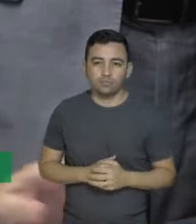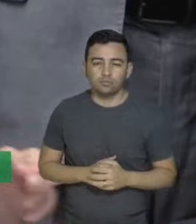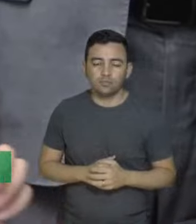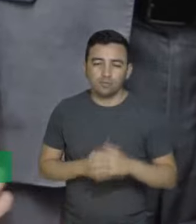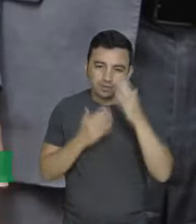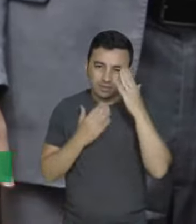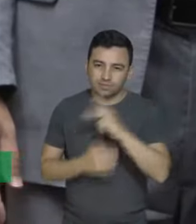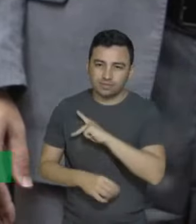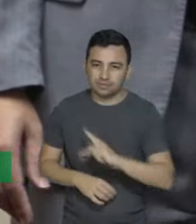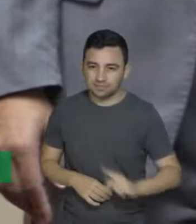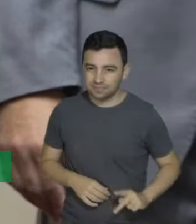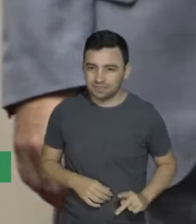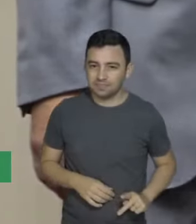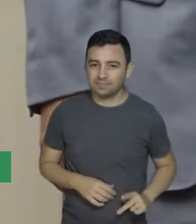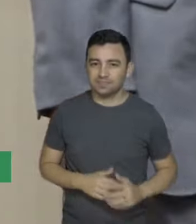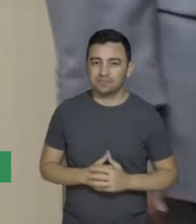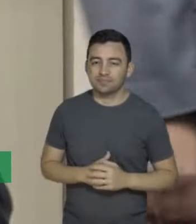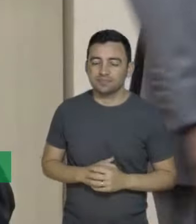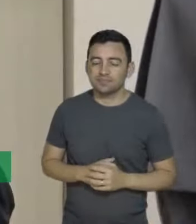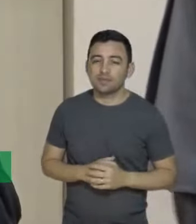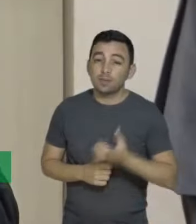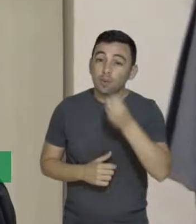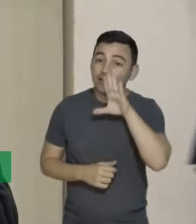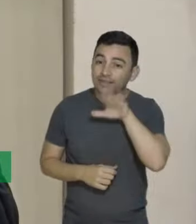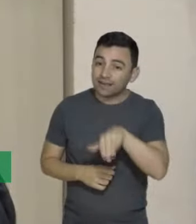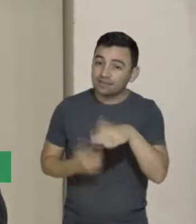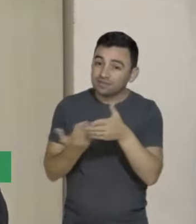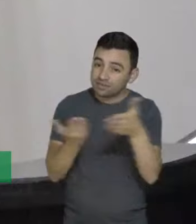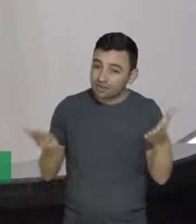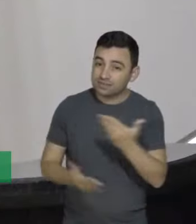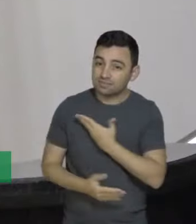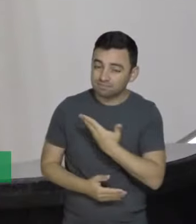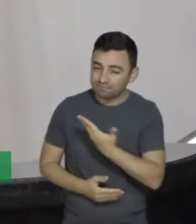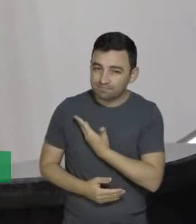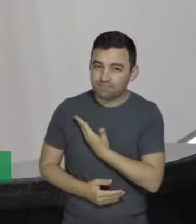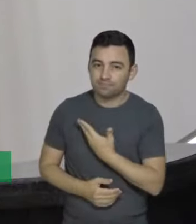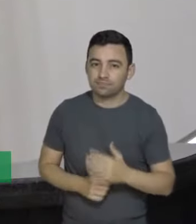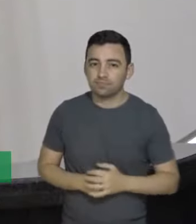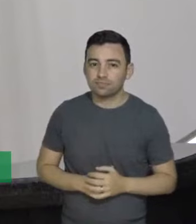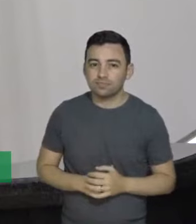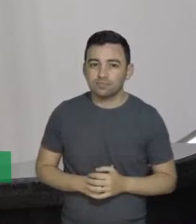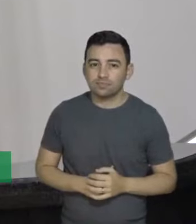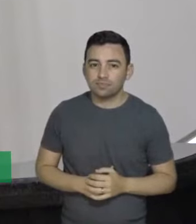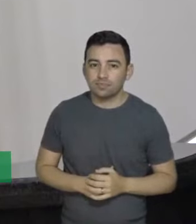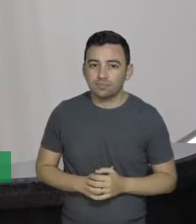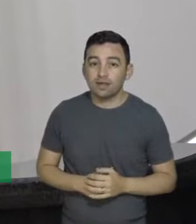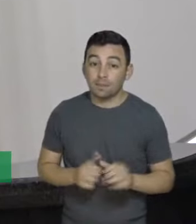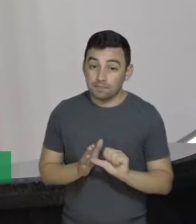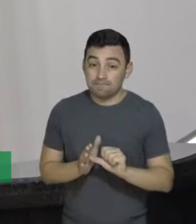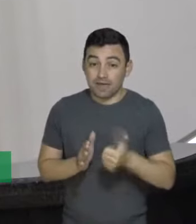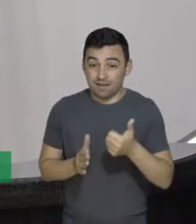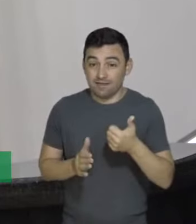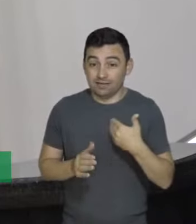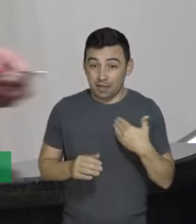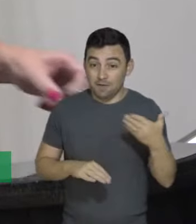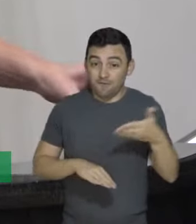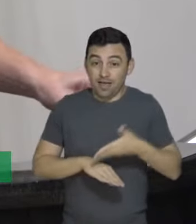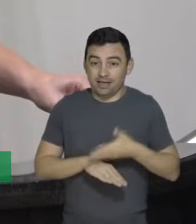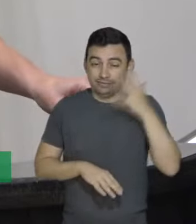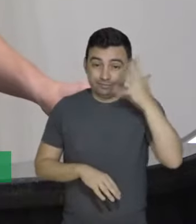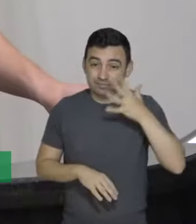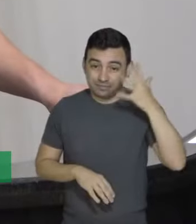senhor presidente. Boa tarde, meus queridos colegas. É a primeira vez que eu me